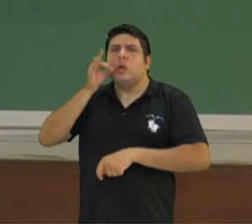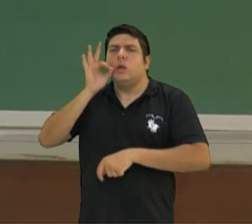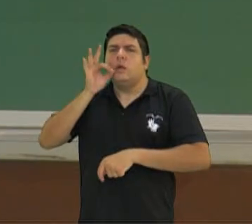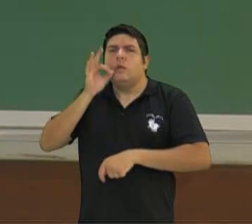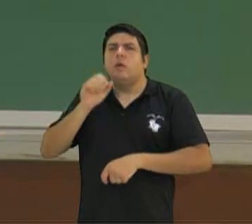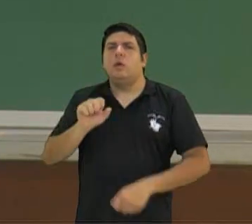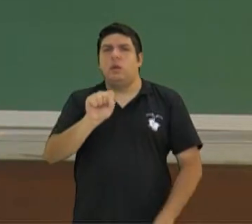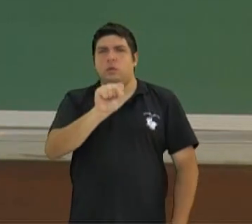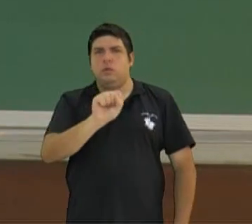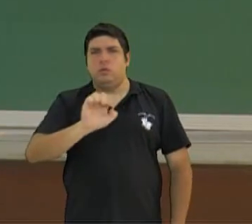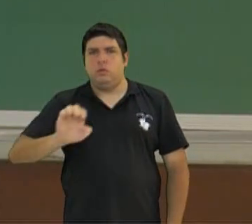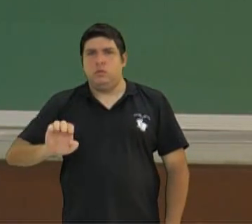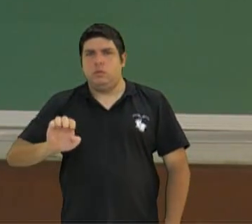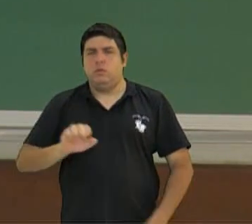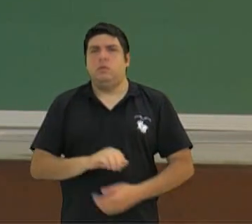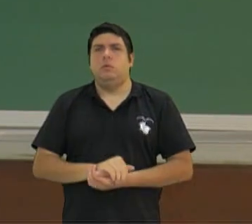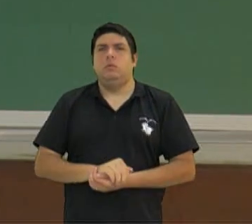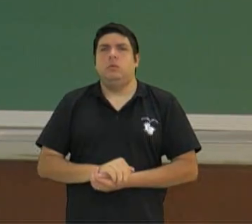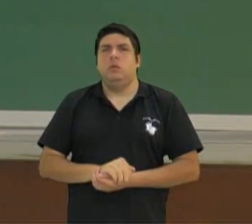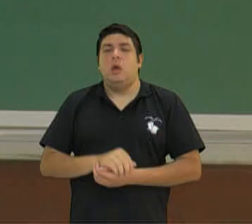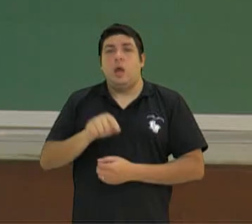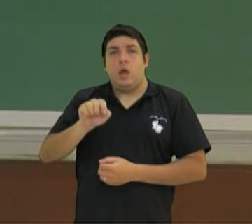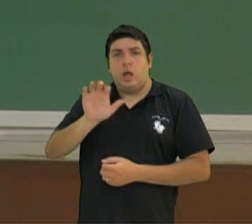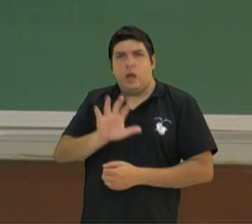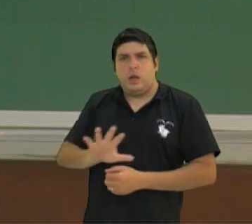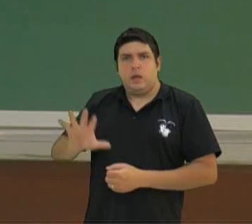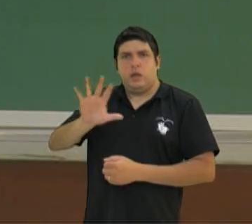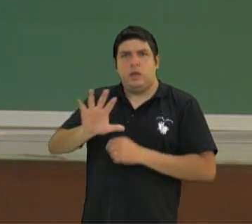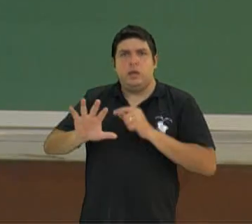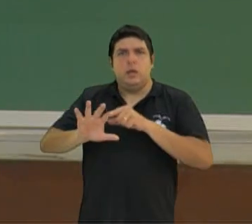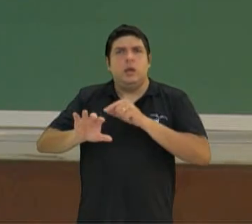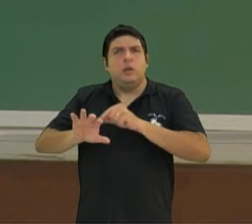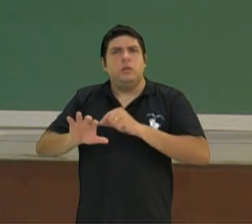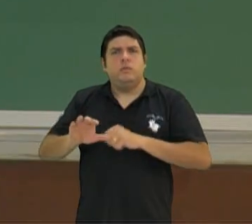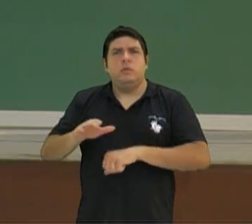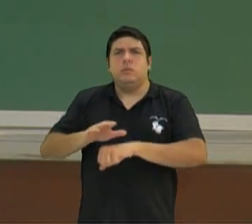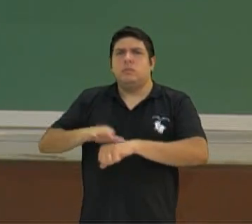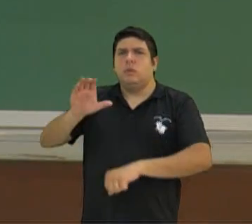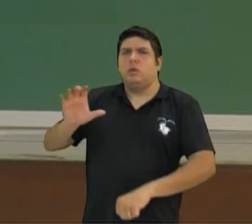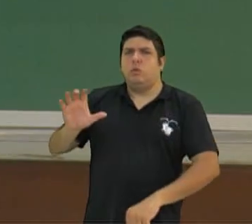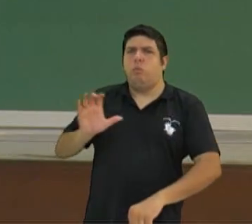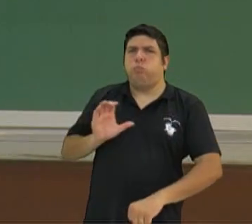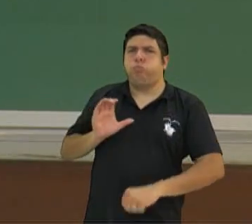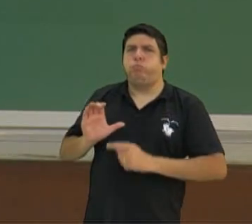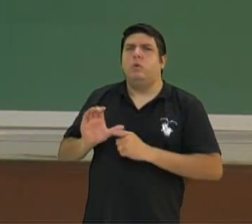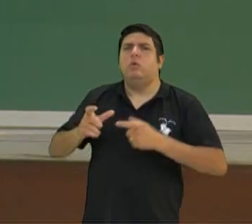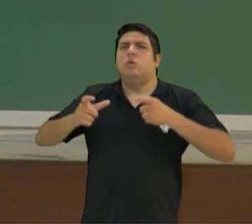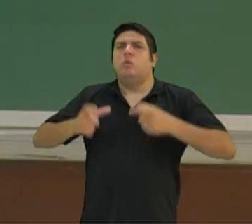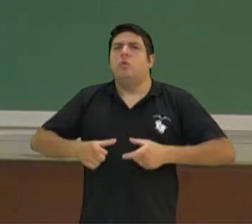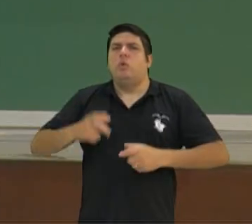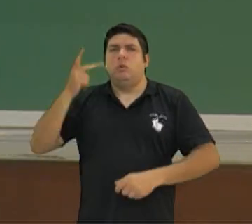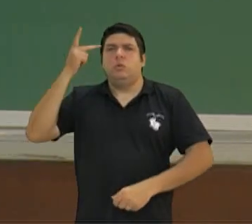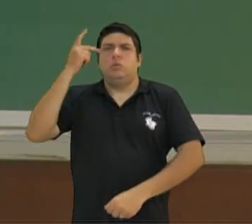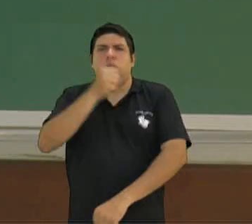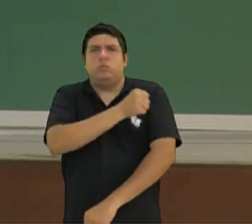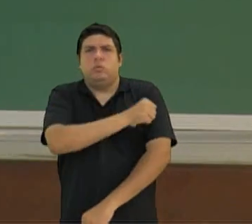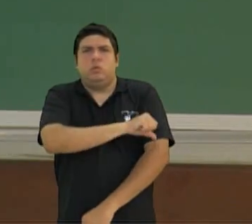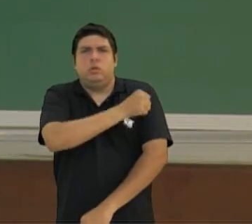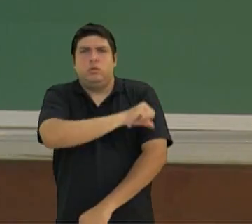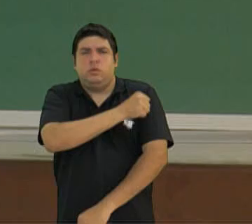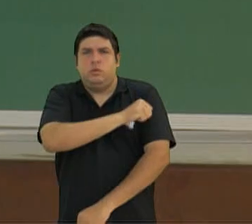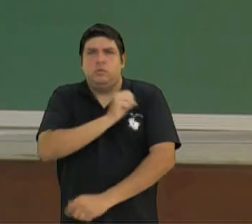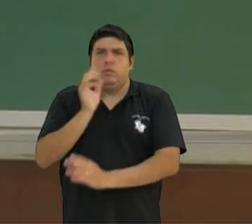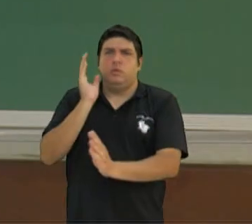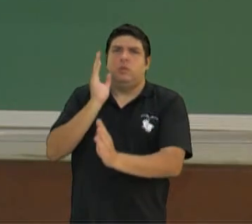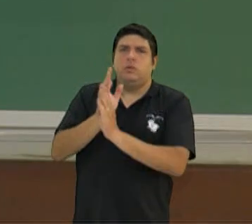que áreas esses abastados de dinheiro iam investir os valores? Na região onde eles estavam. Por isso que São Paulo e Rio de